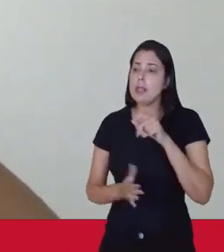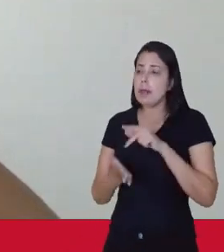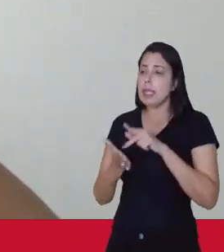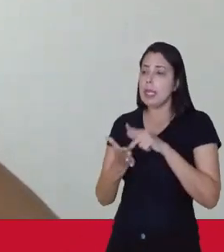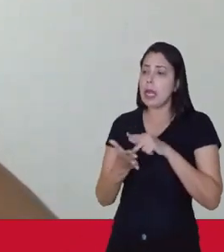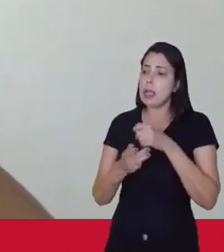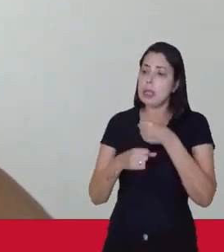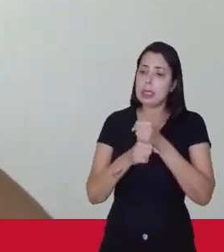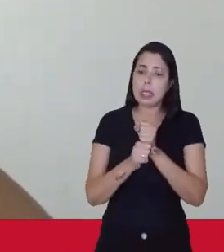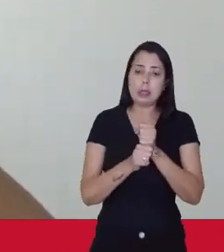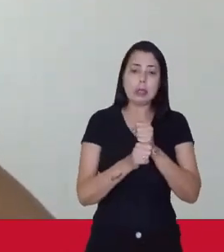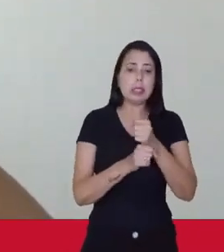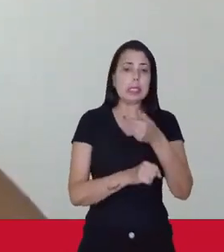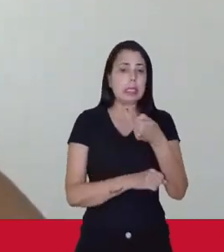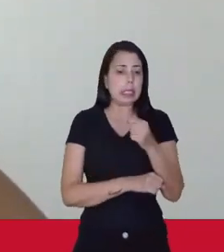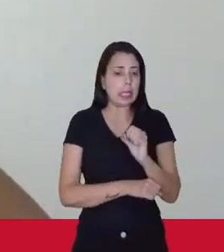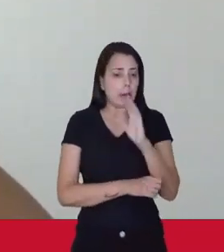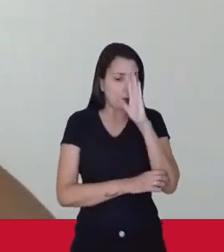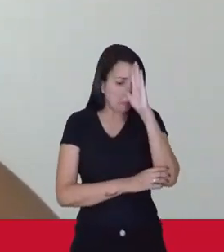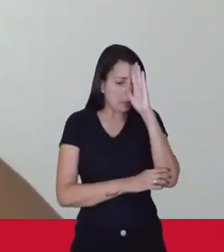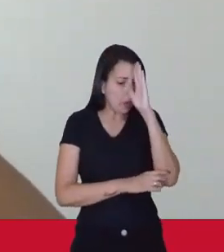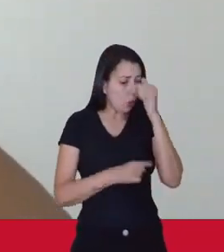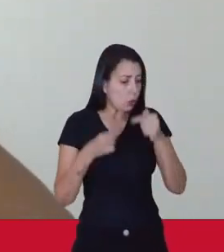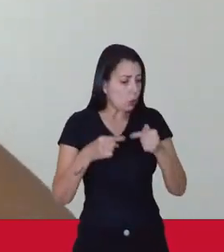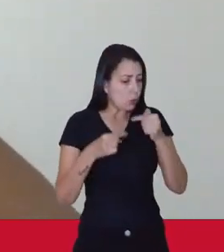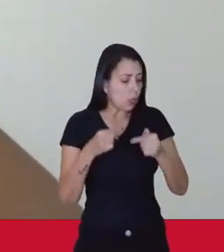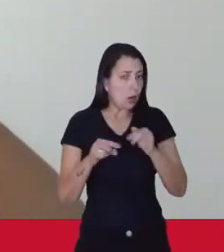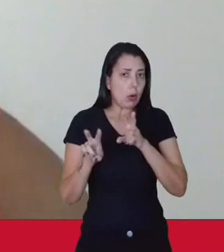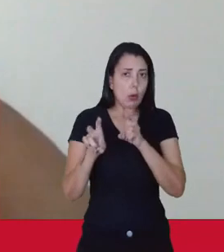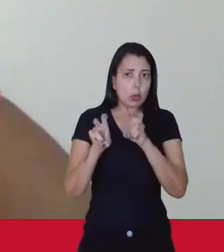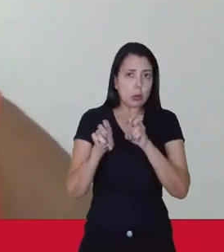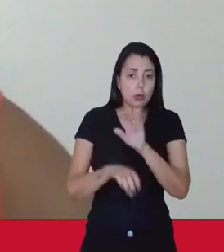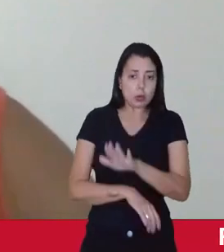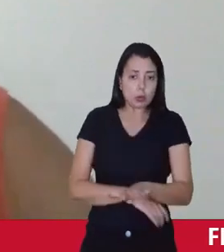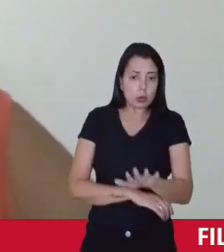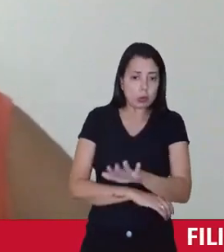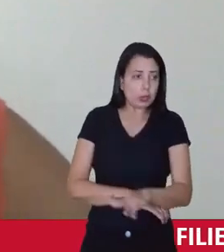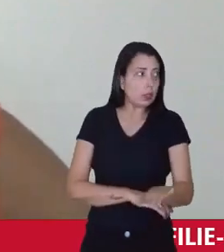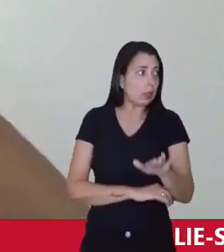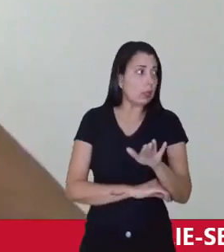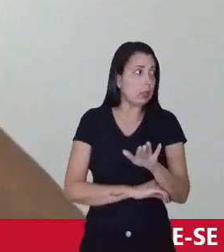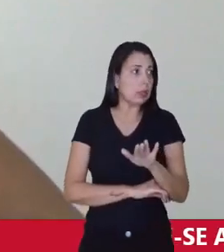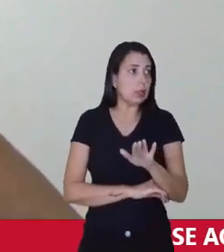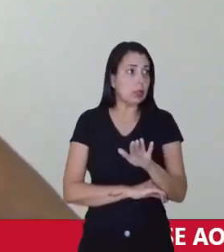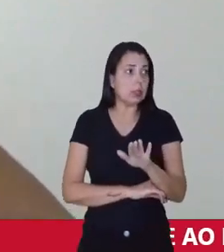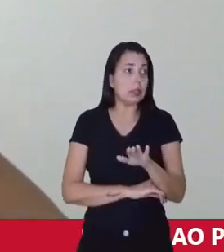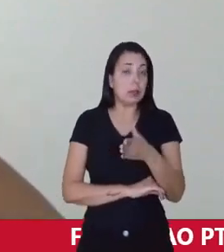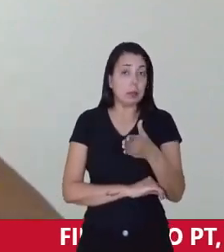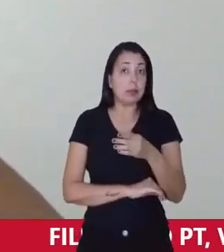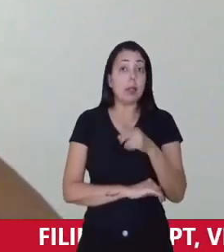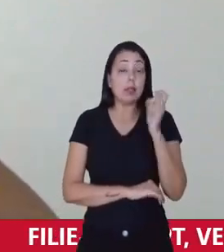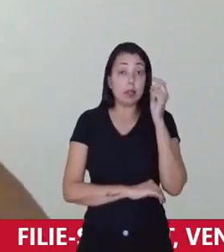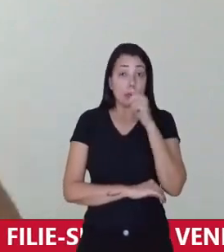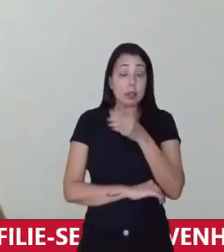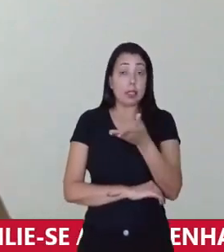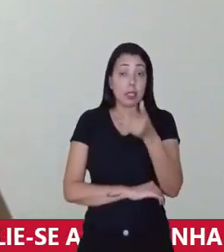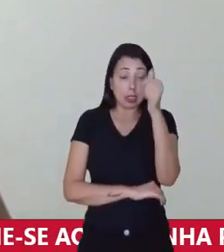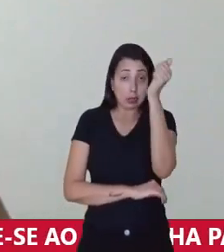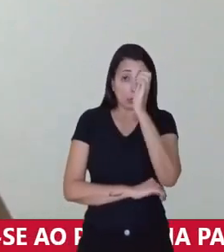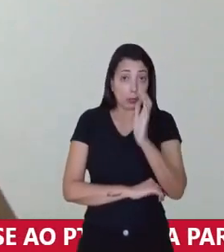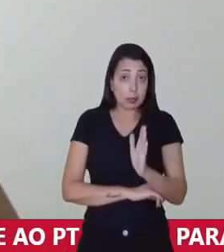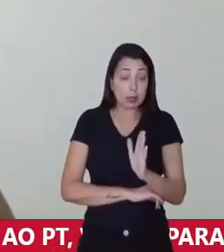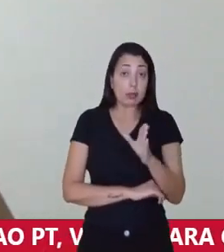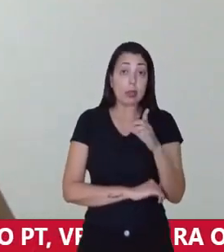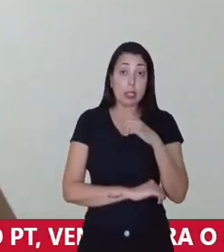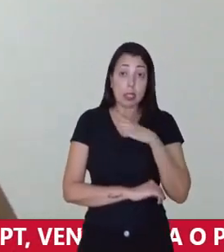década de 70, então, principalmente a discussão sobre a educação infantil, ela começa a ser um pouco mais acirrada aqui no Brasil, e